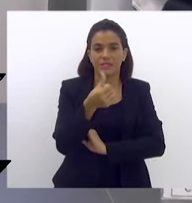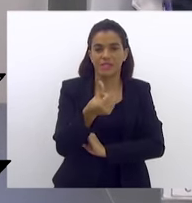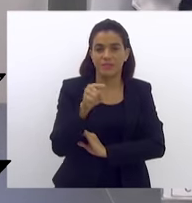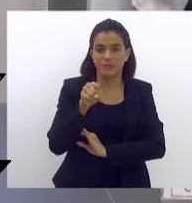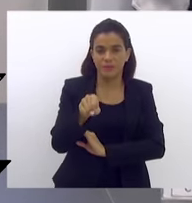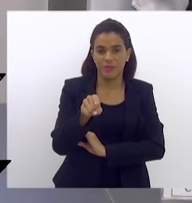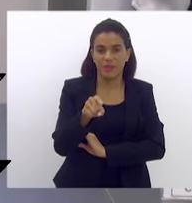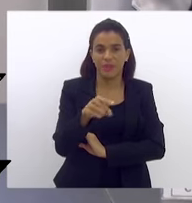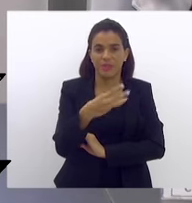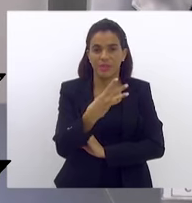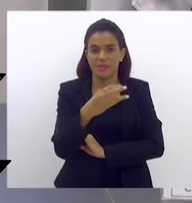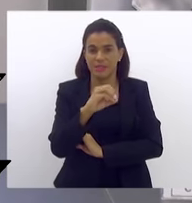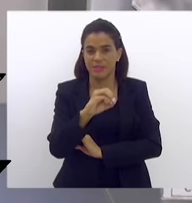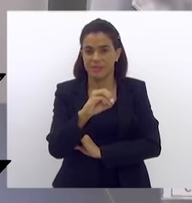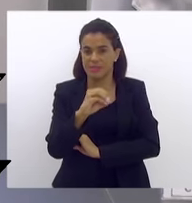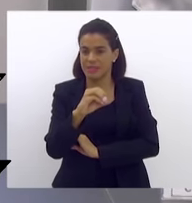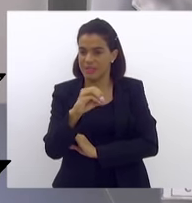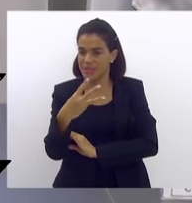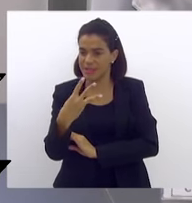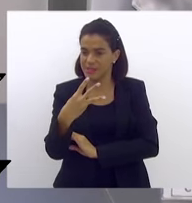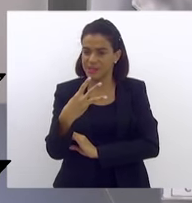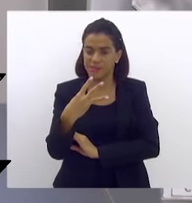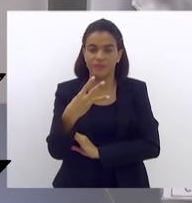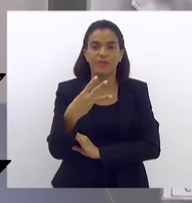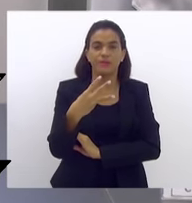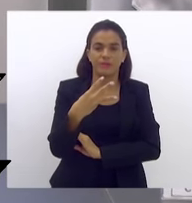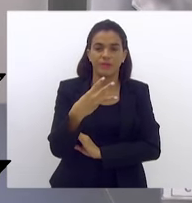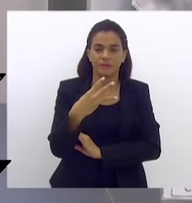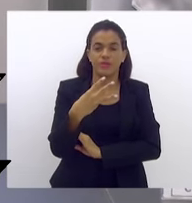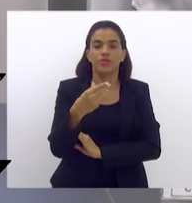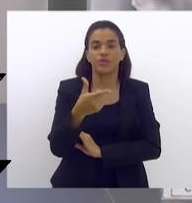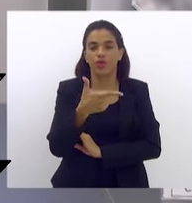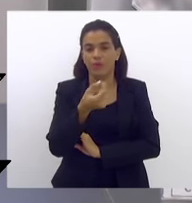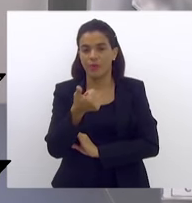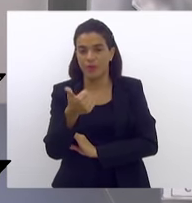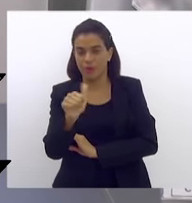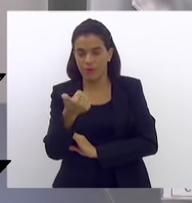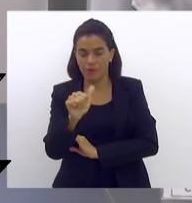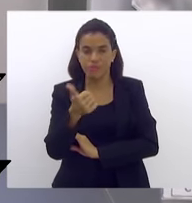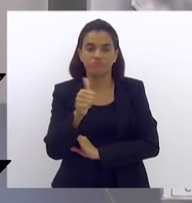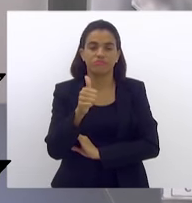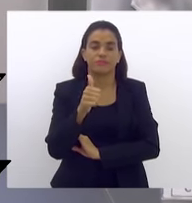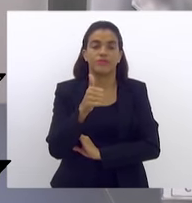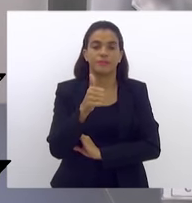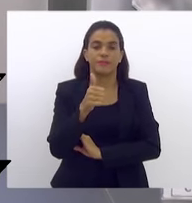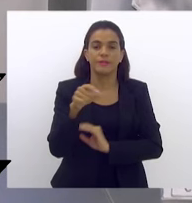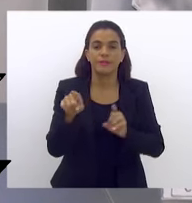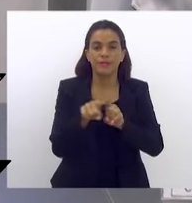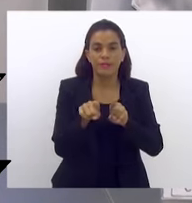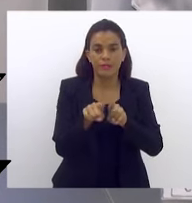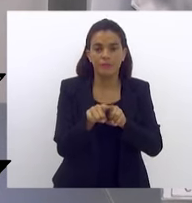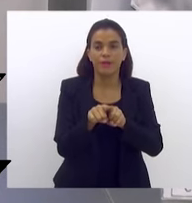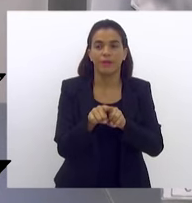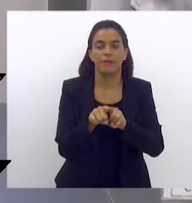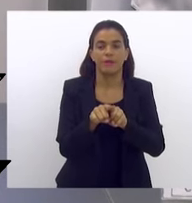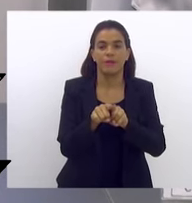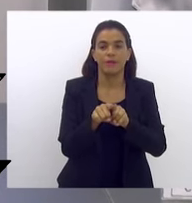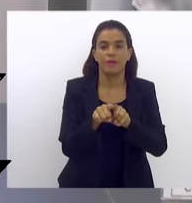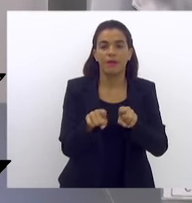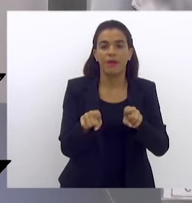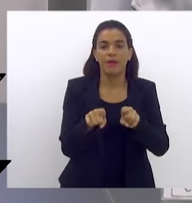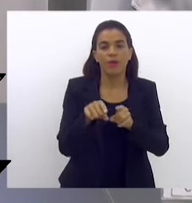9 de setembro de 2011 que consolida as leis que dispõe sobre nomes dados às vias próprios